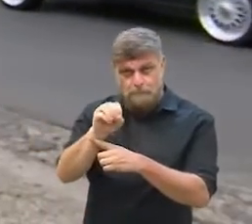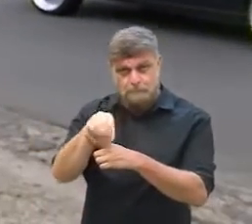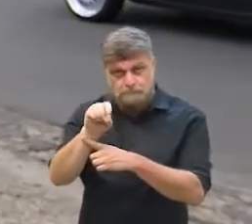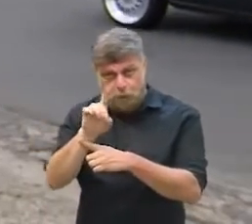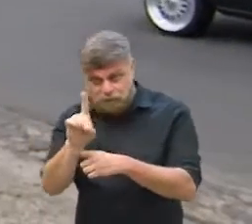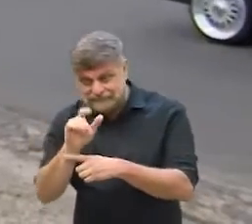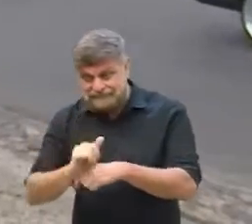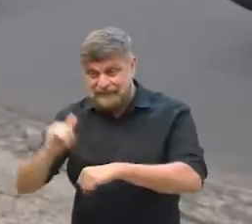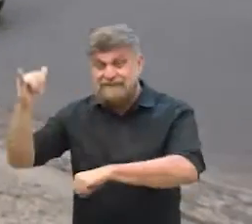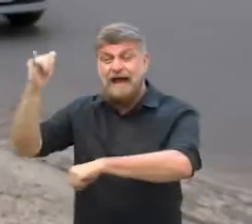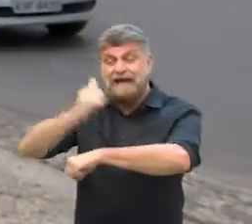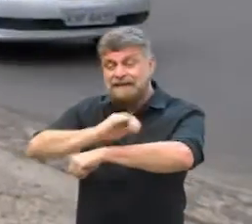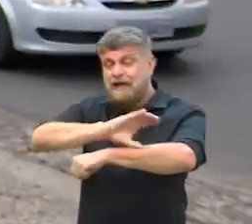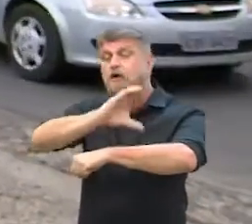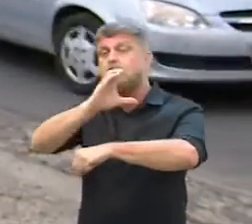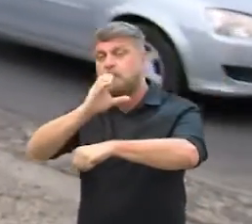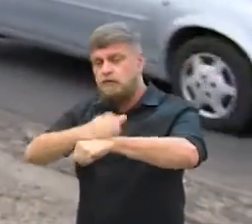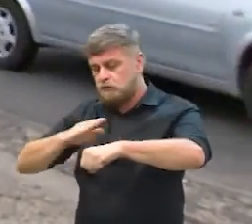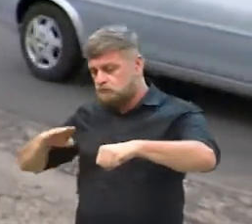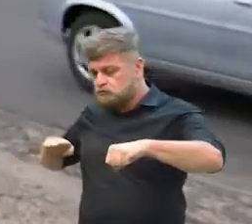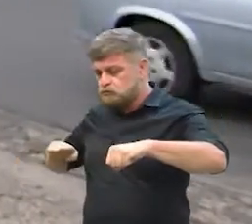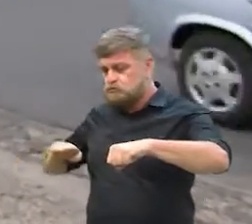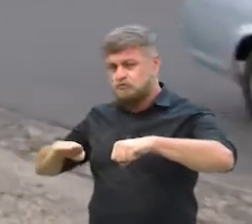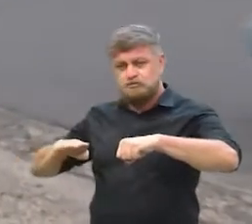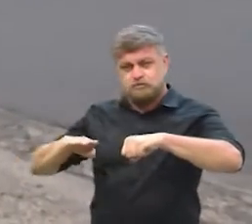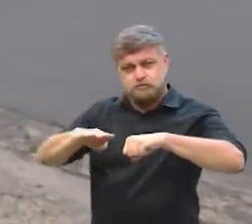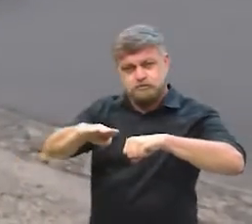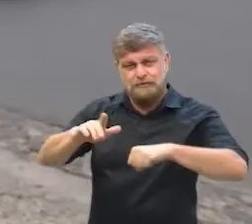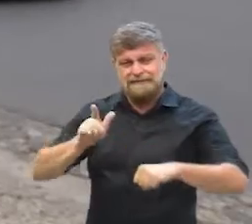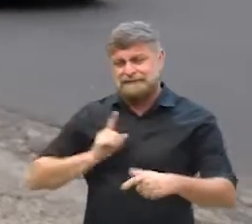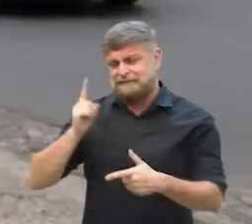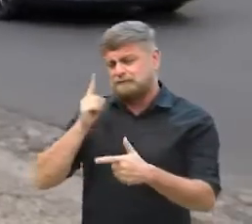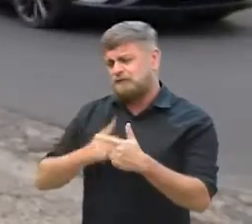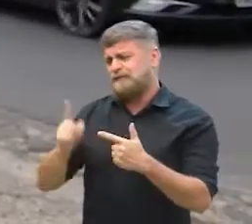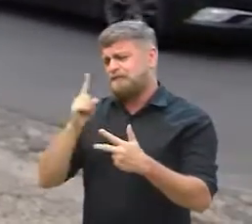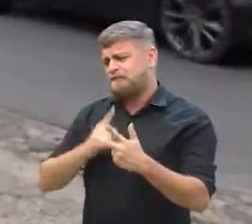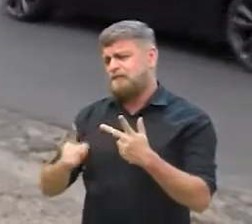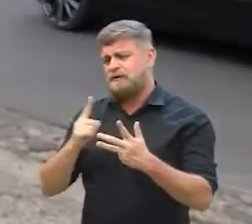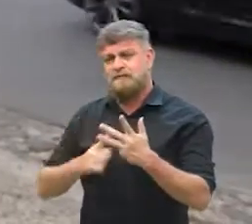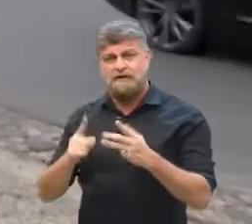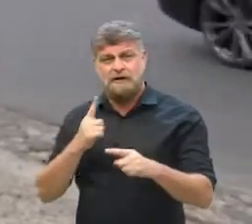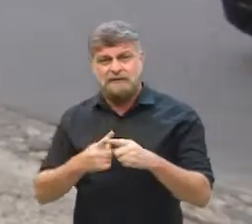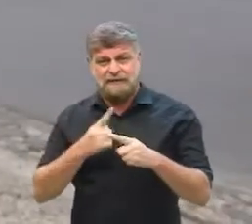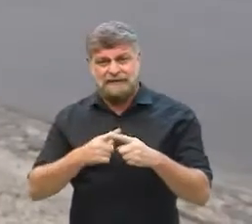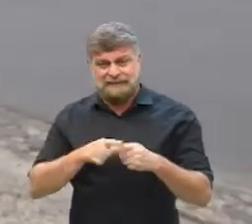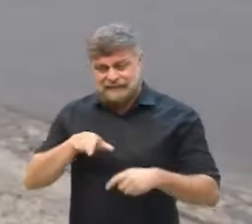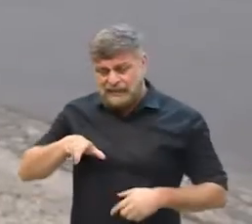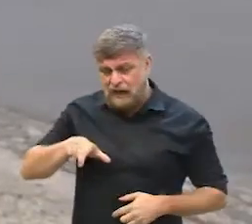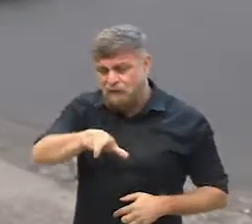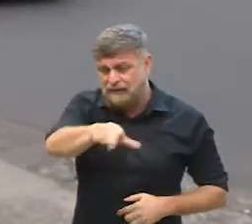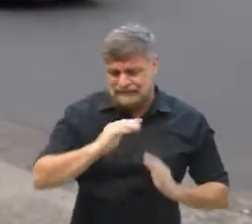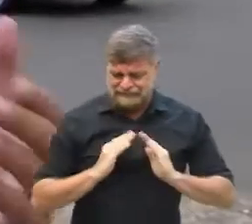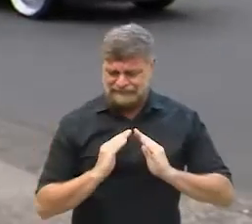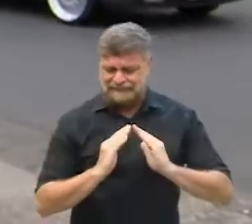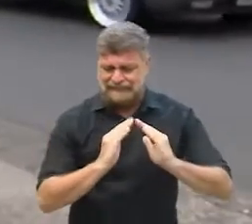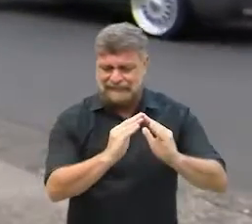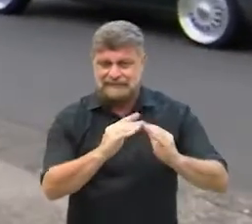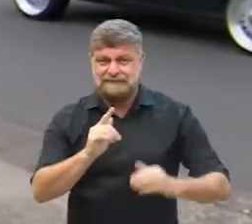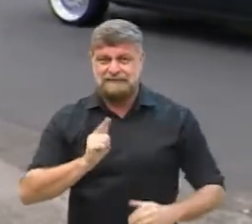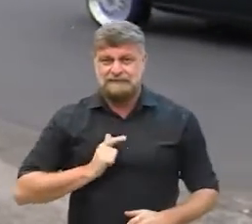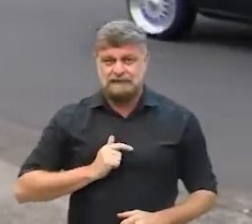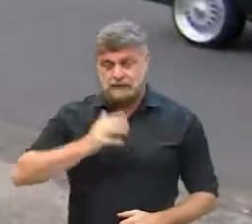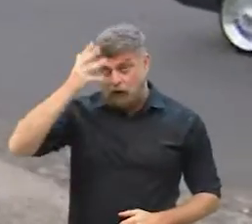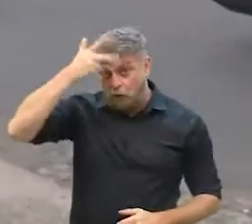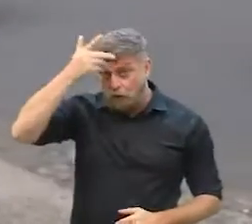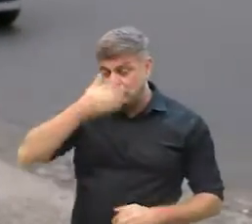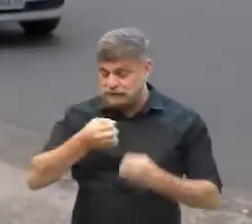acesso ao aeroporto internacional de Viracopos. E ela tem alguns problemas por conta de estar dentro de um trecho urbano. O parlamentar